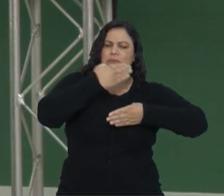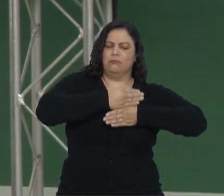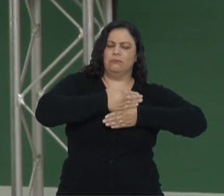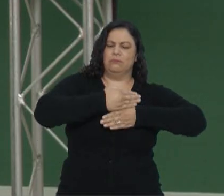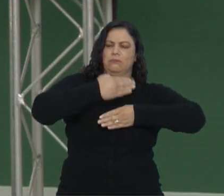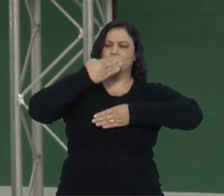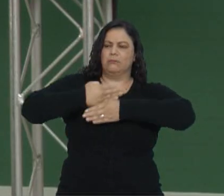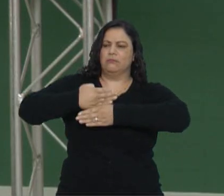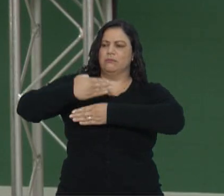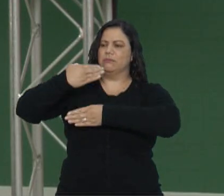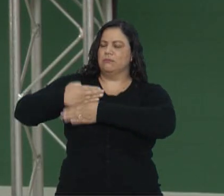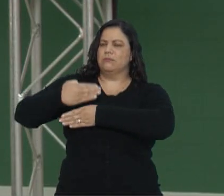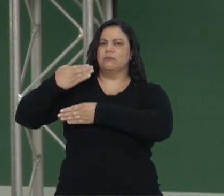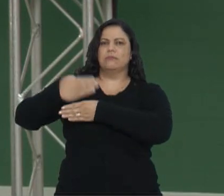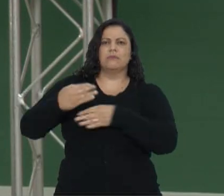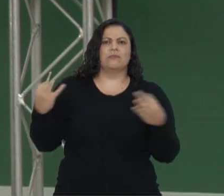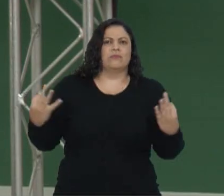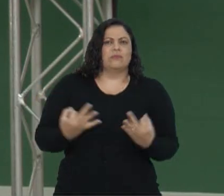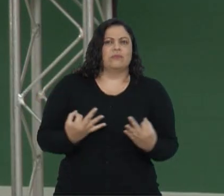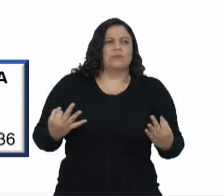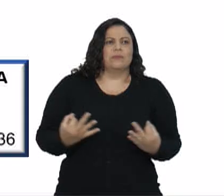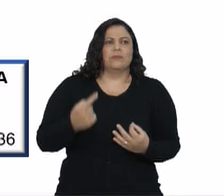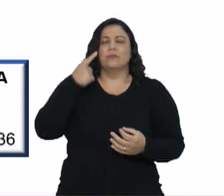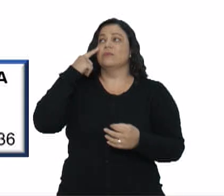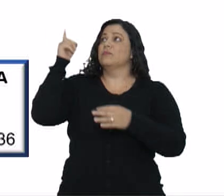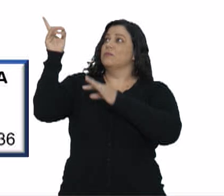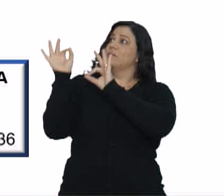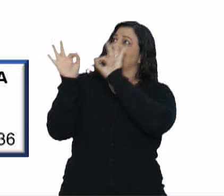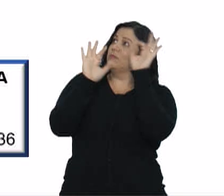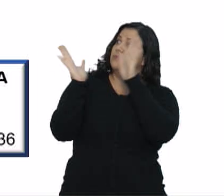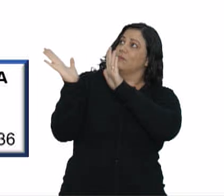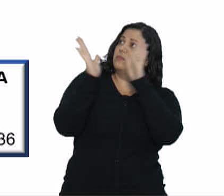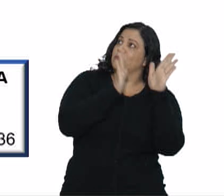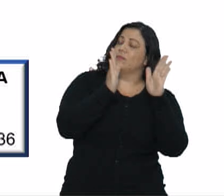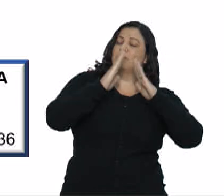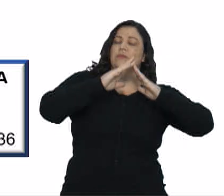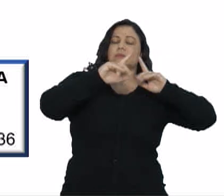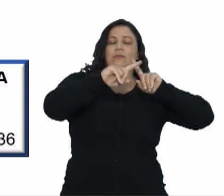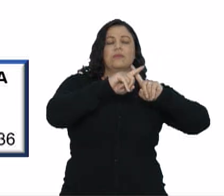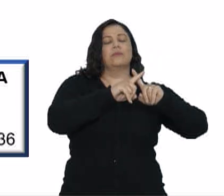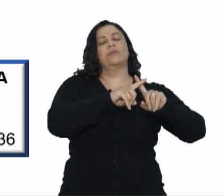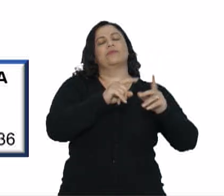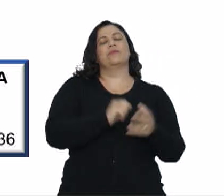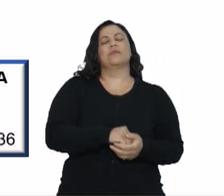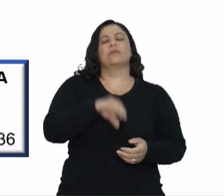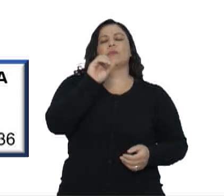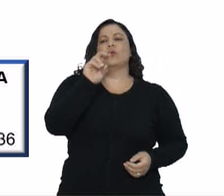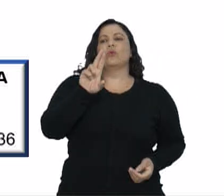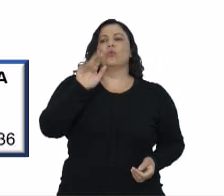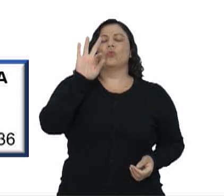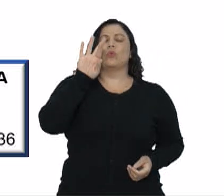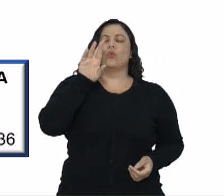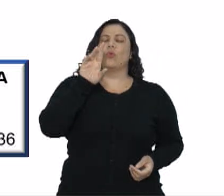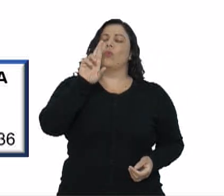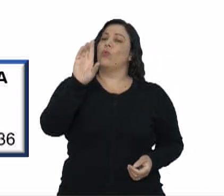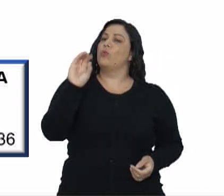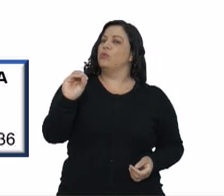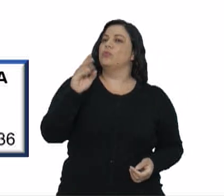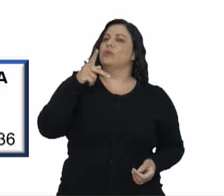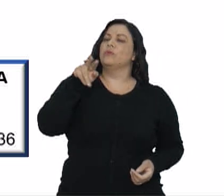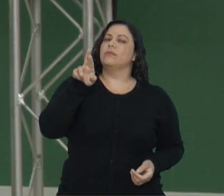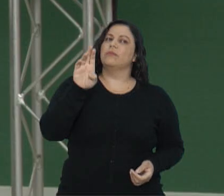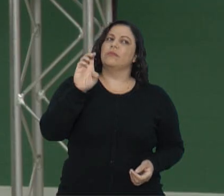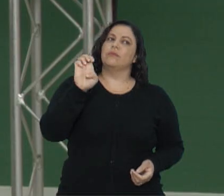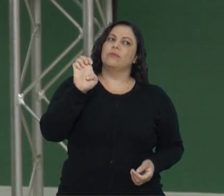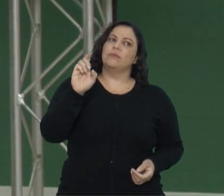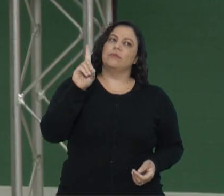precisava emendar, né, pessoal? Então, olha a igreja de Nossa Senhora do Pilar, em Ouro Preto. Olha como ela lembra muito aquela igreja da Bahia, mas